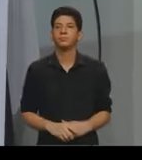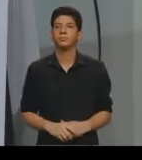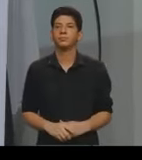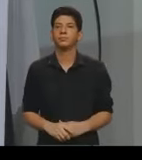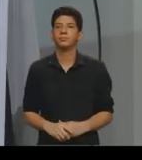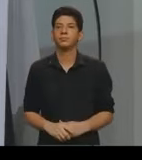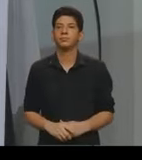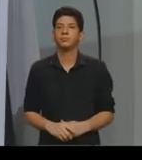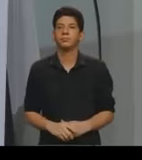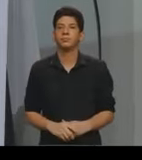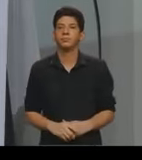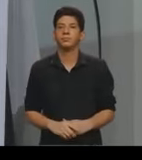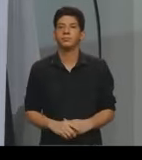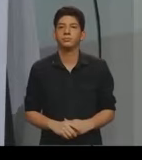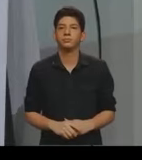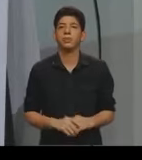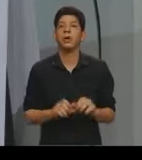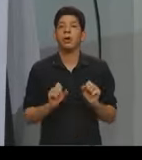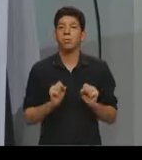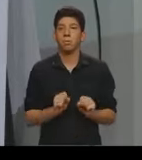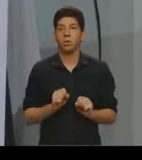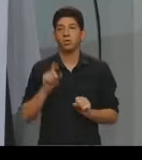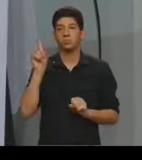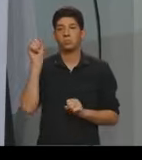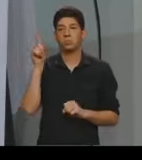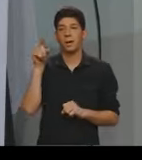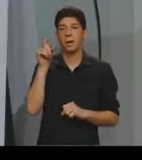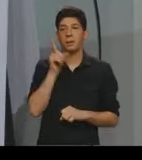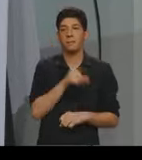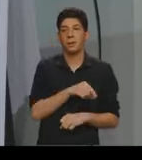regra do cancelamento, ó.